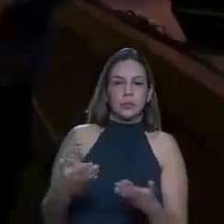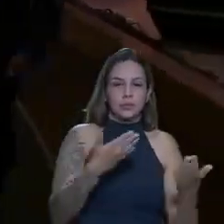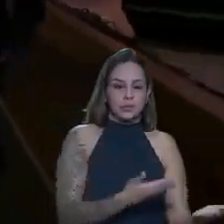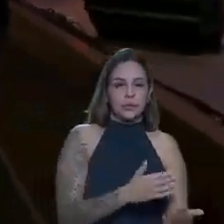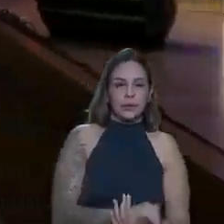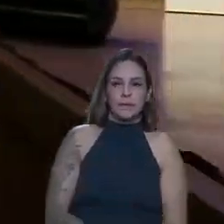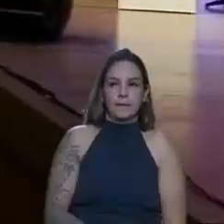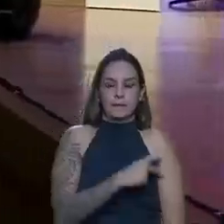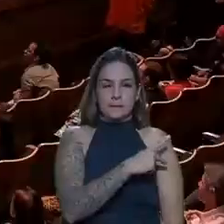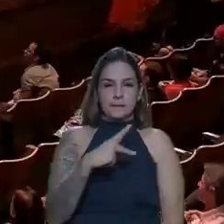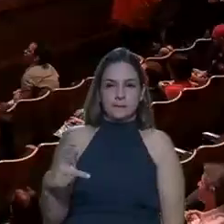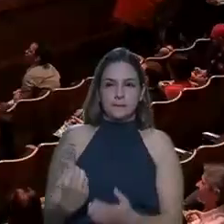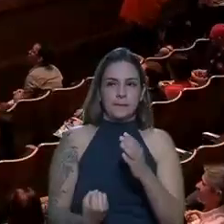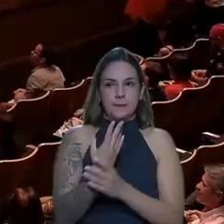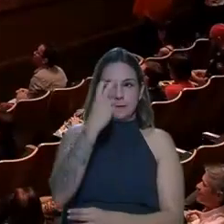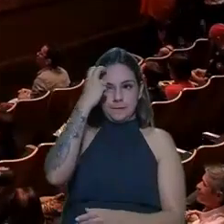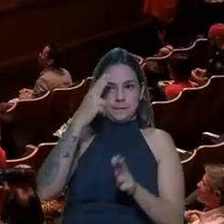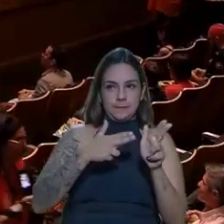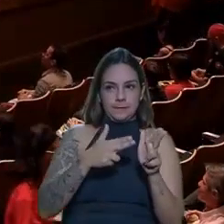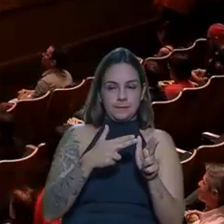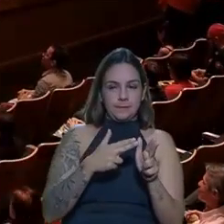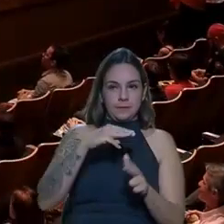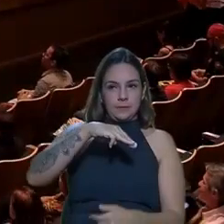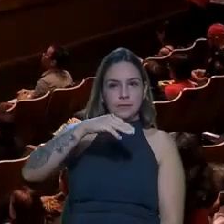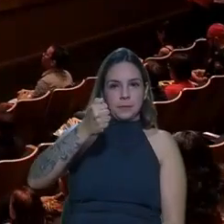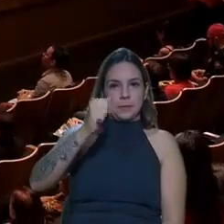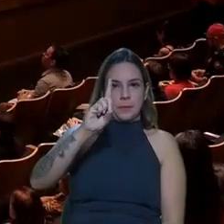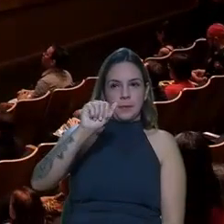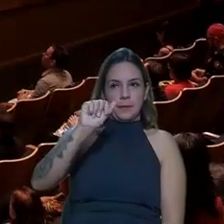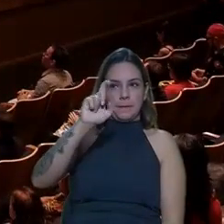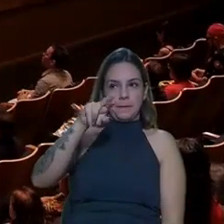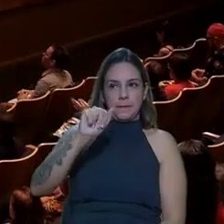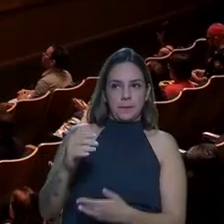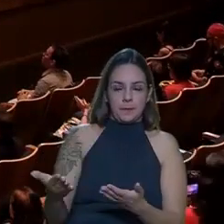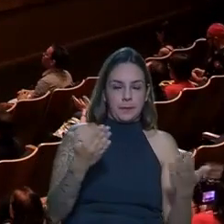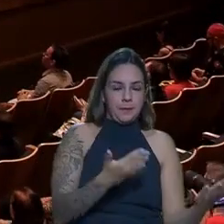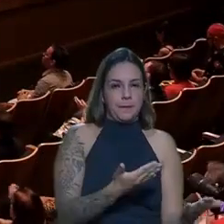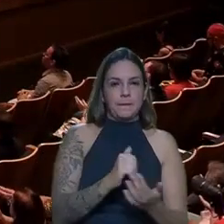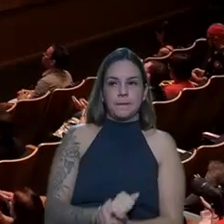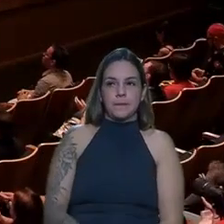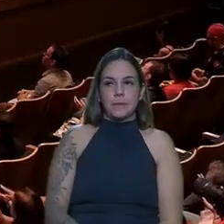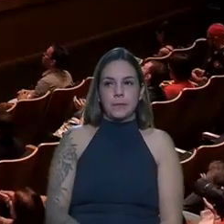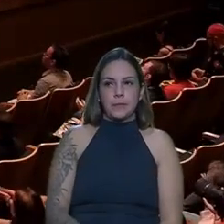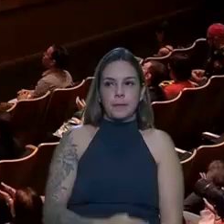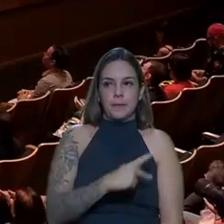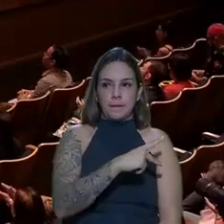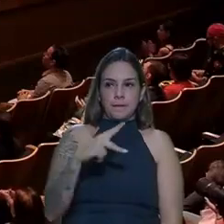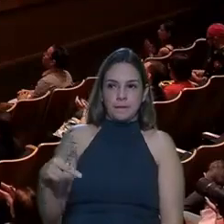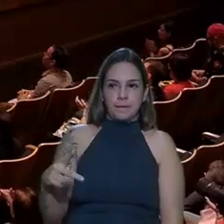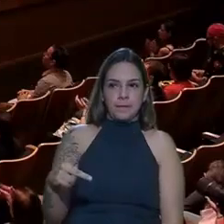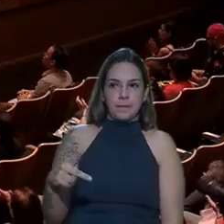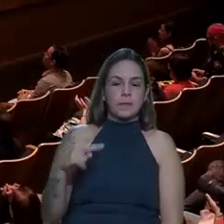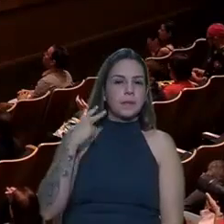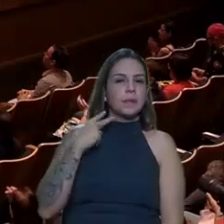Convido a presidente da Fundação Cultural Calmon Barreto, Madalena Guiar, e convido o presidente da Câmara